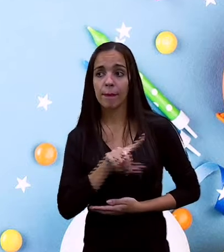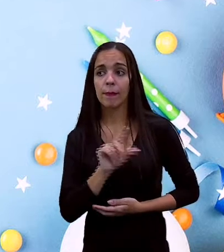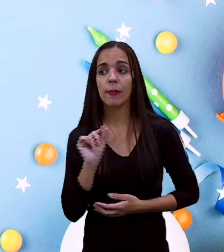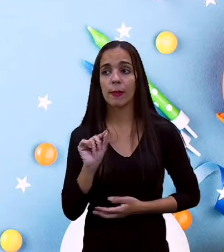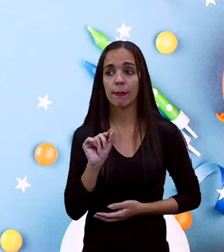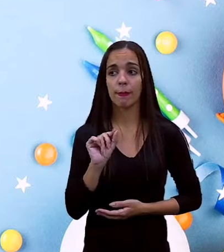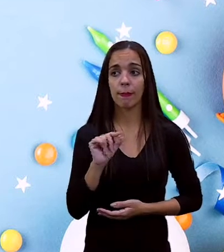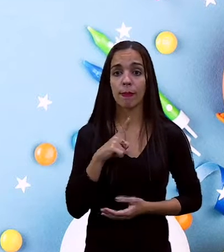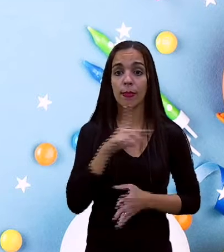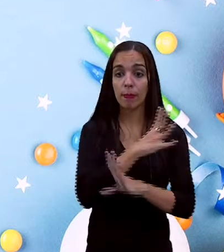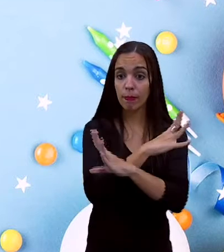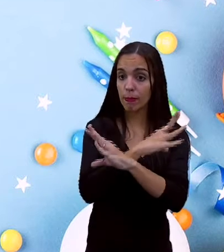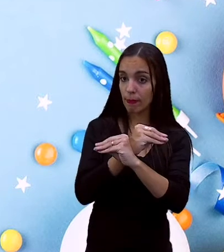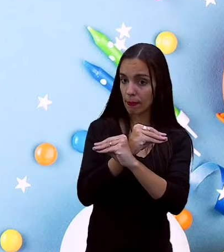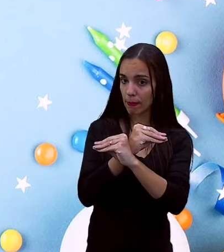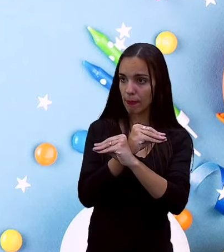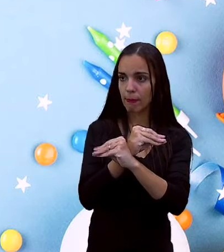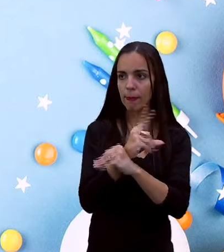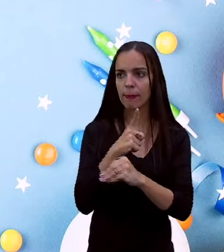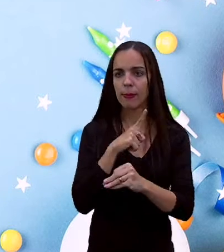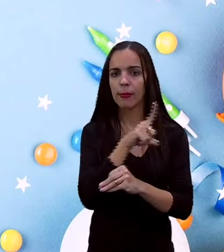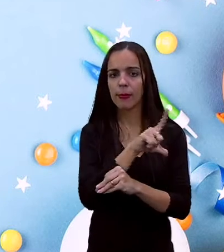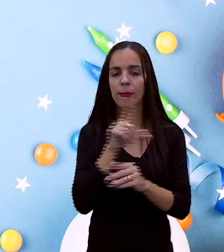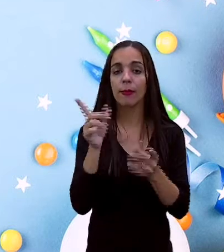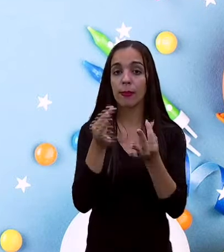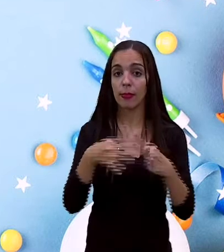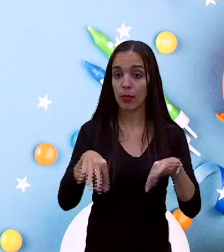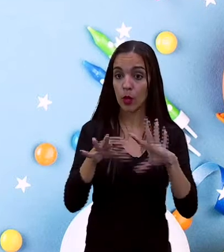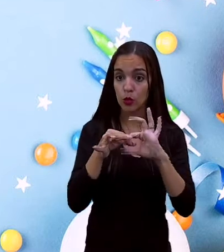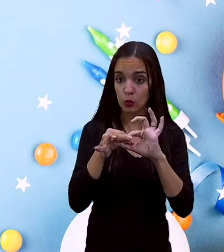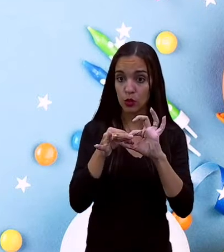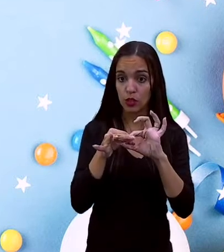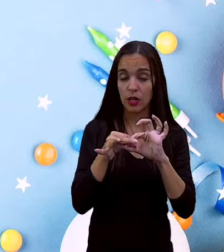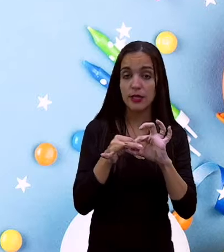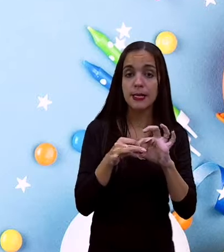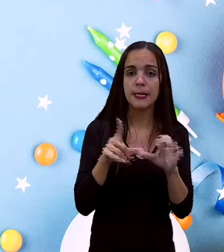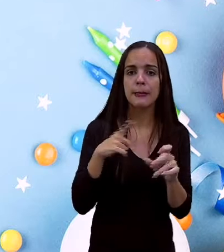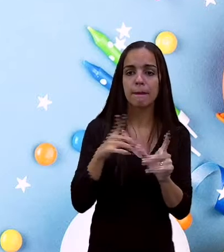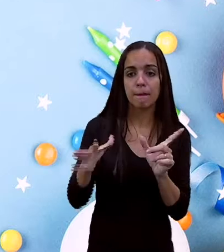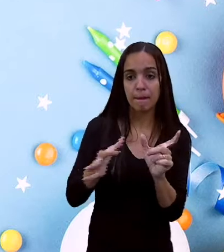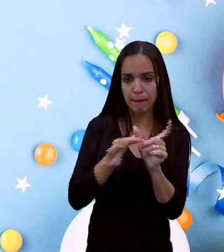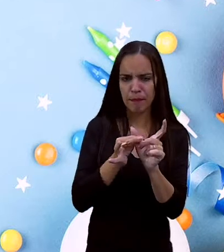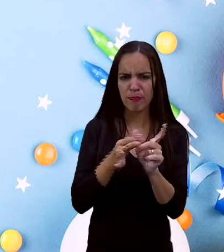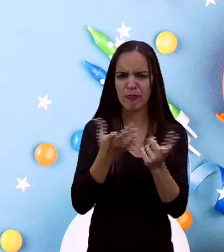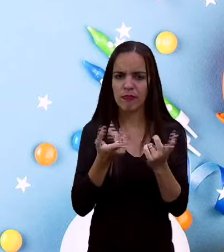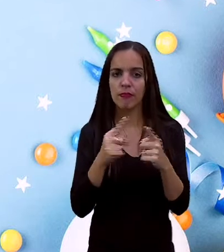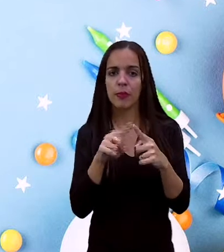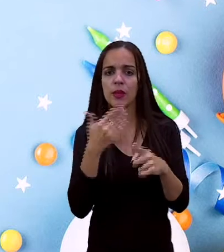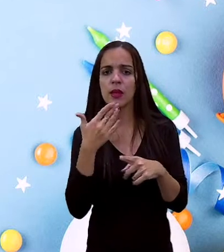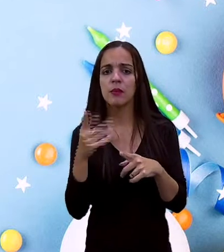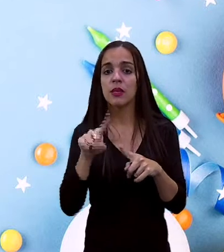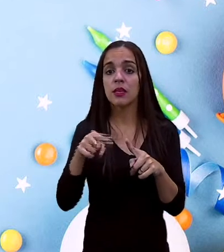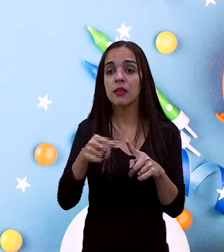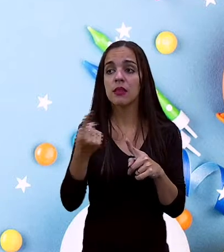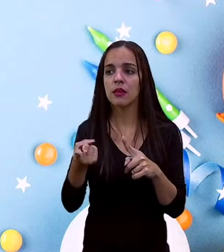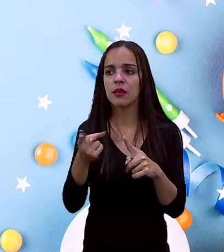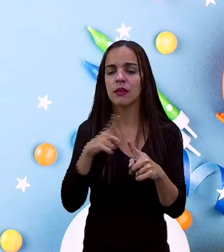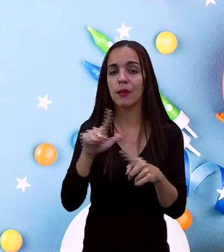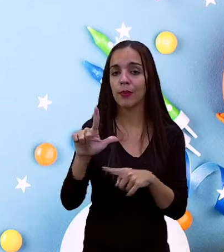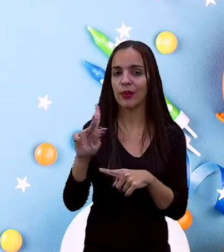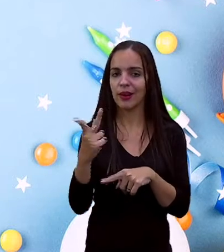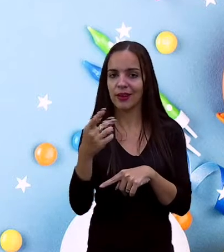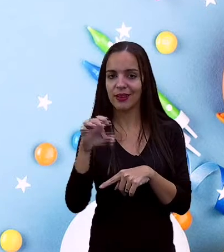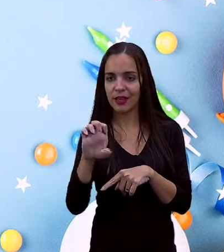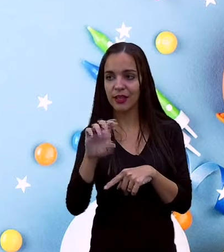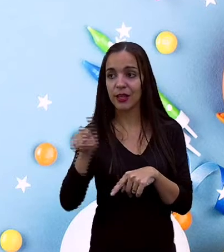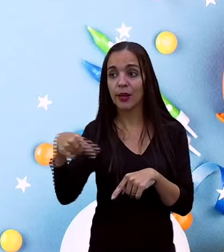uma conjunção subordinativa, que é o conforme. Então, depois dela, eu tenho o lhe,